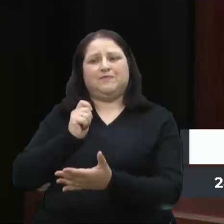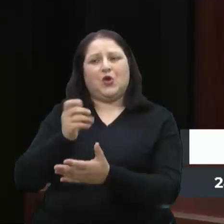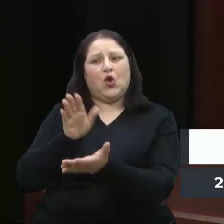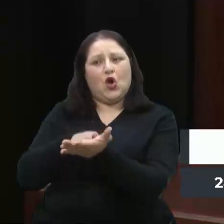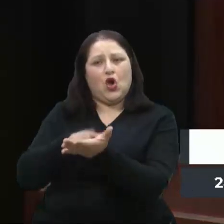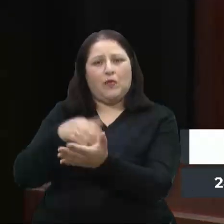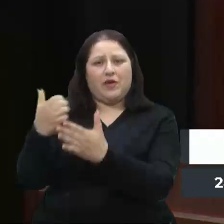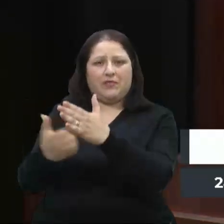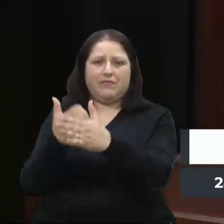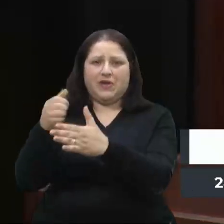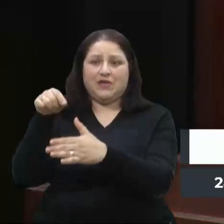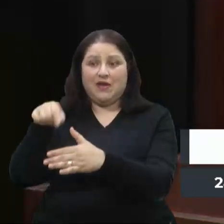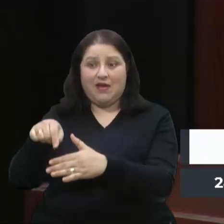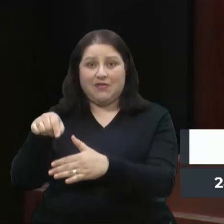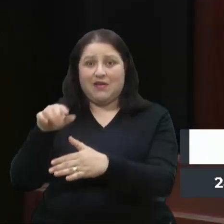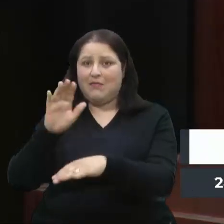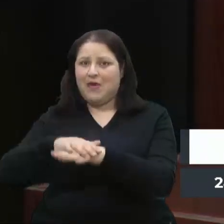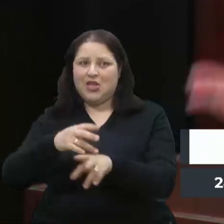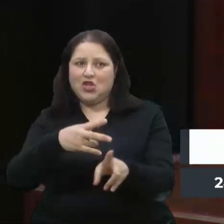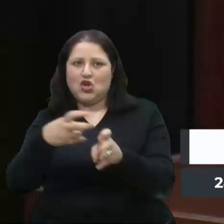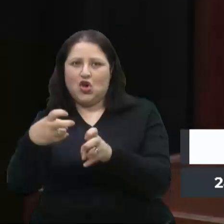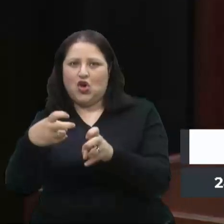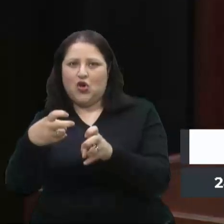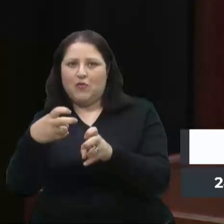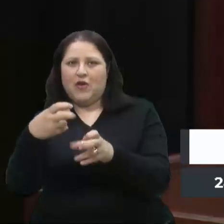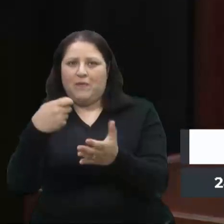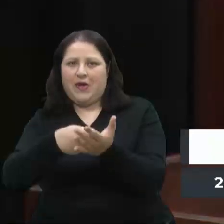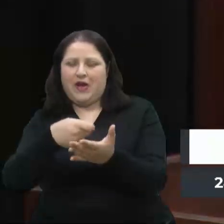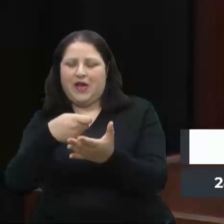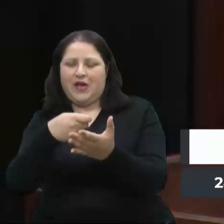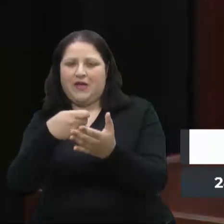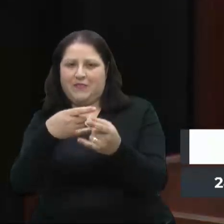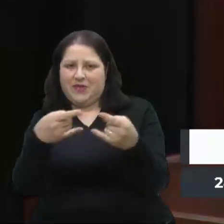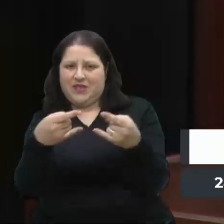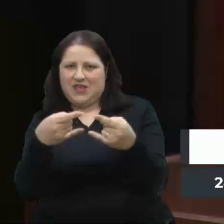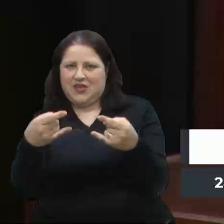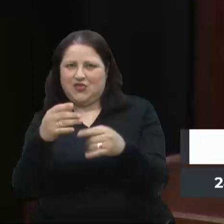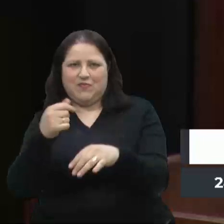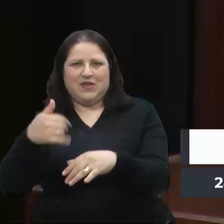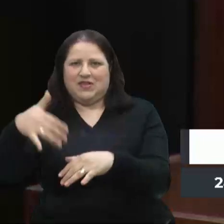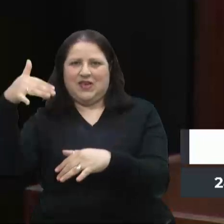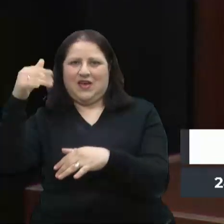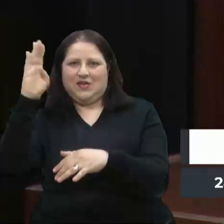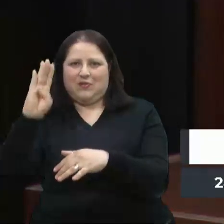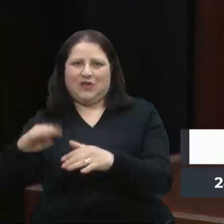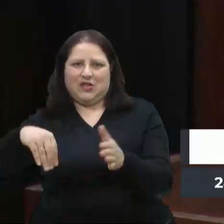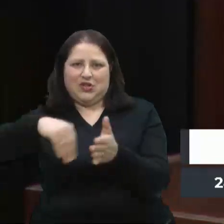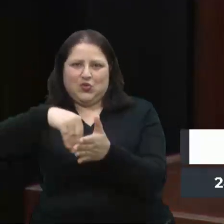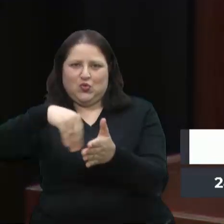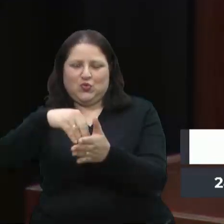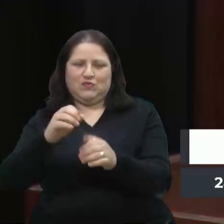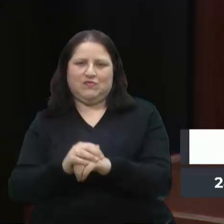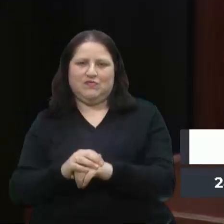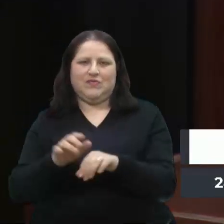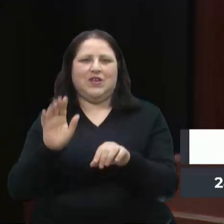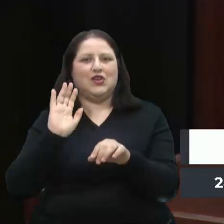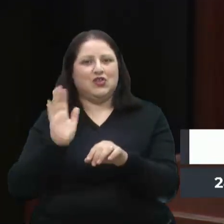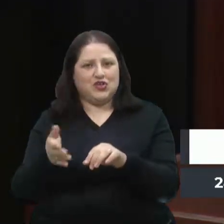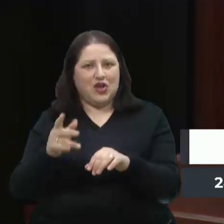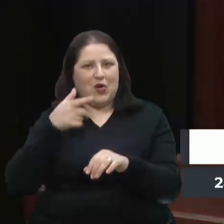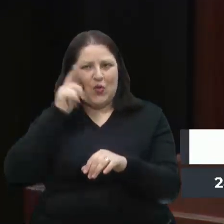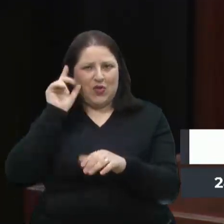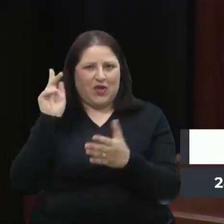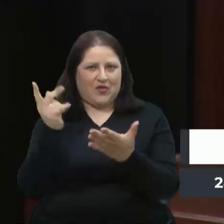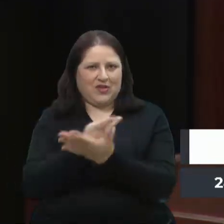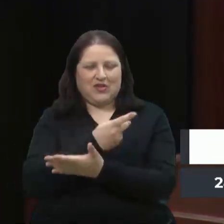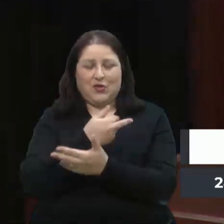do Brasil, alguma solução. Afinal de contas, além disso, além desse caso absurdo que aconteceu